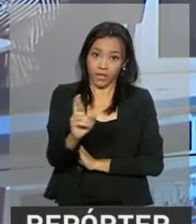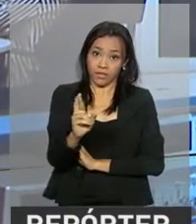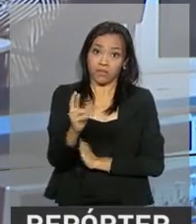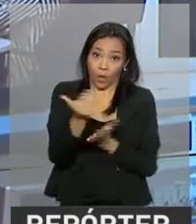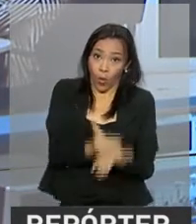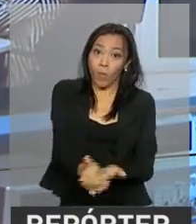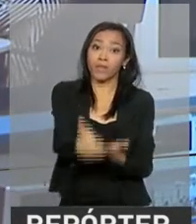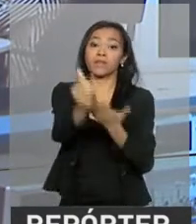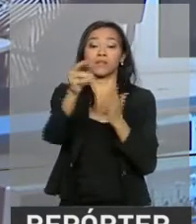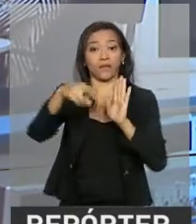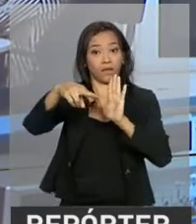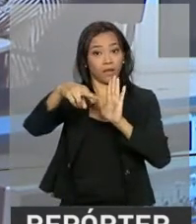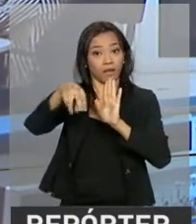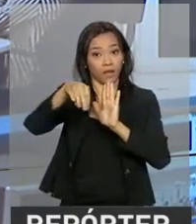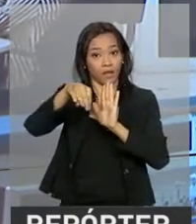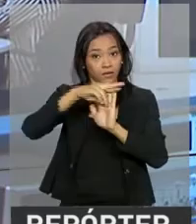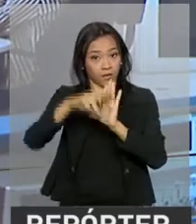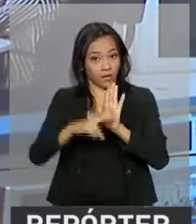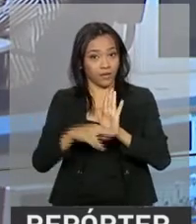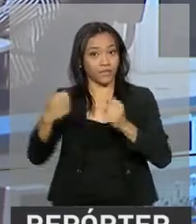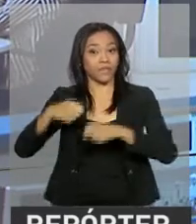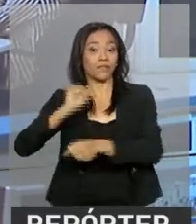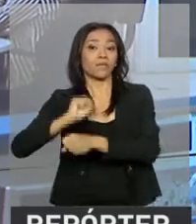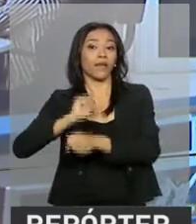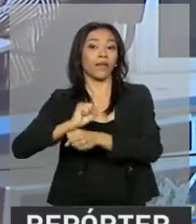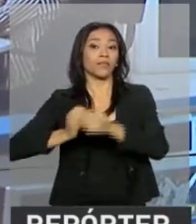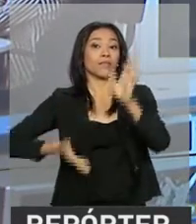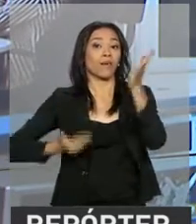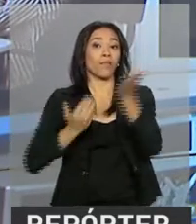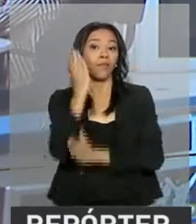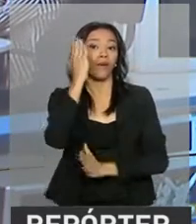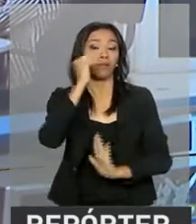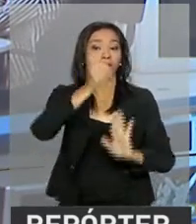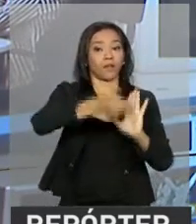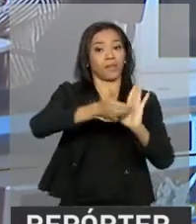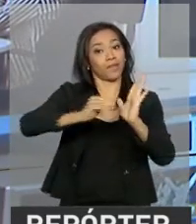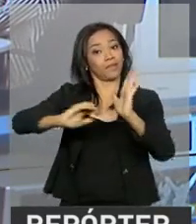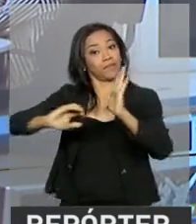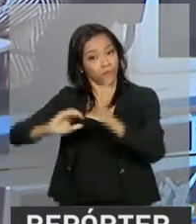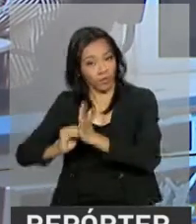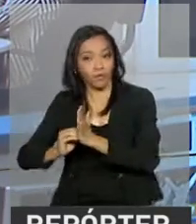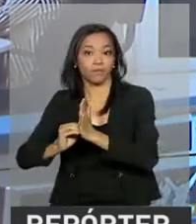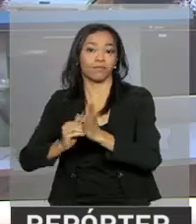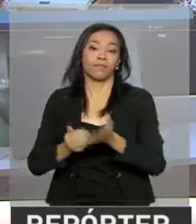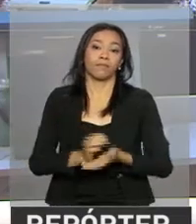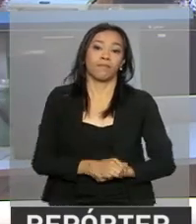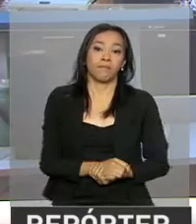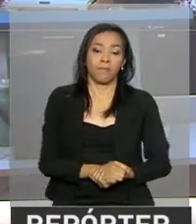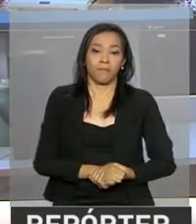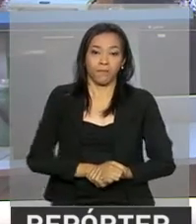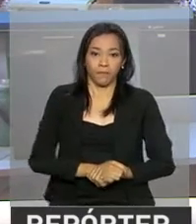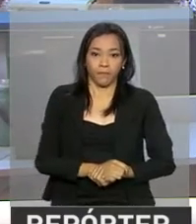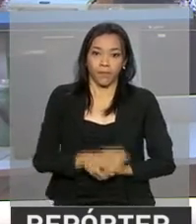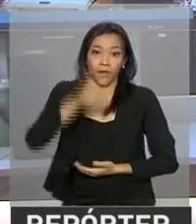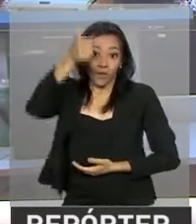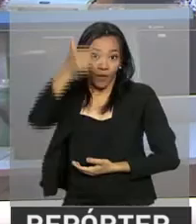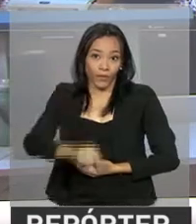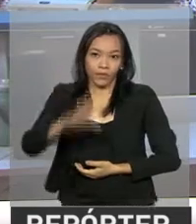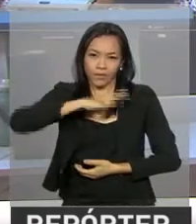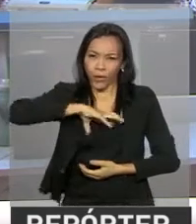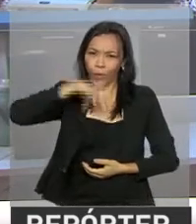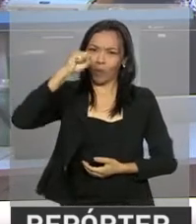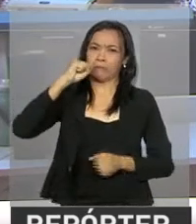vigor, a medida ainda tem de ser aprovada pelo plenário da Câmara e também o plenário do Senado. Mais uma